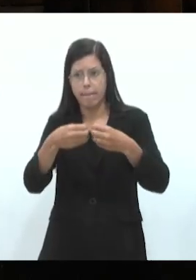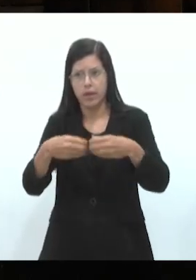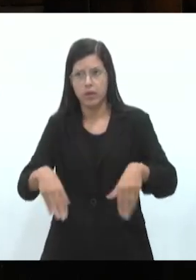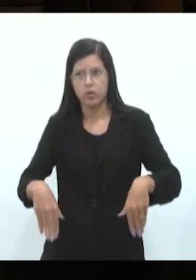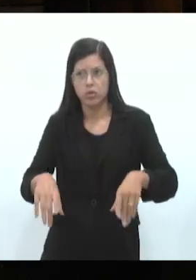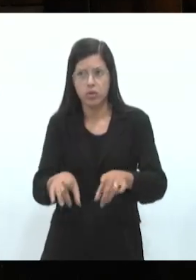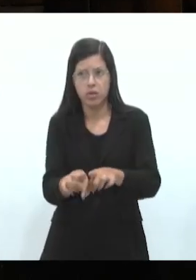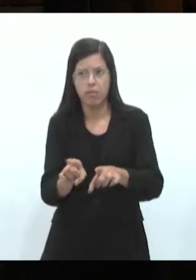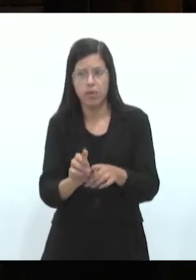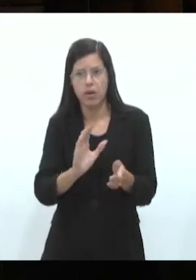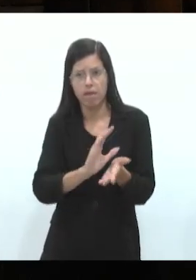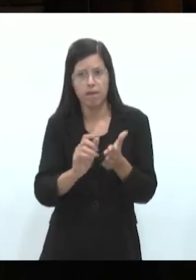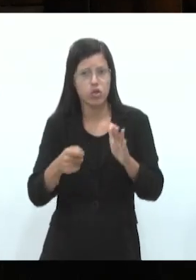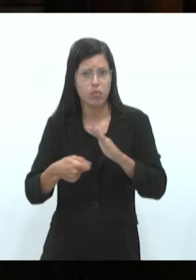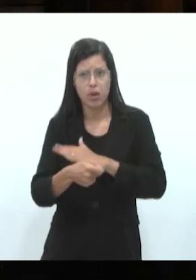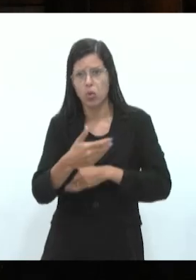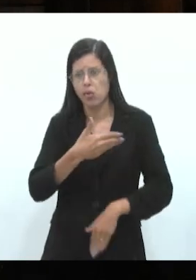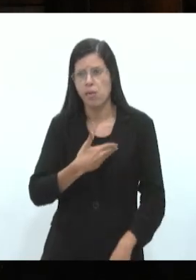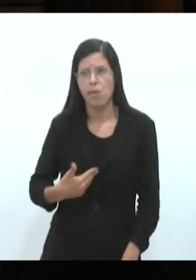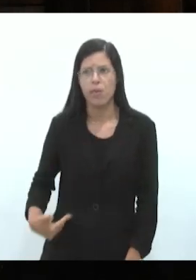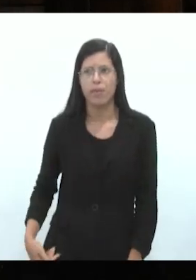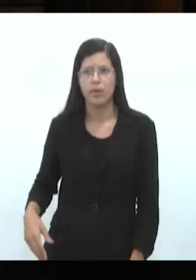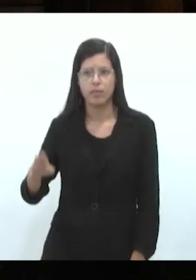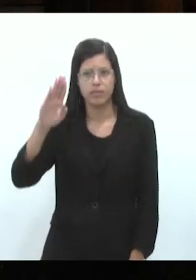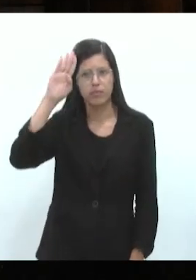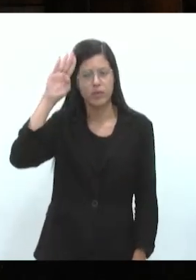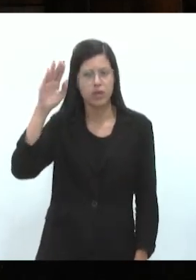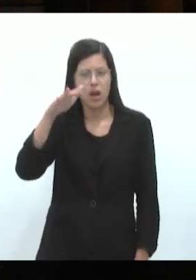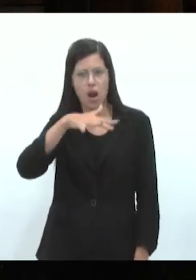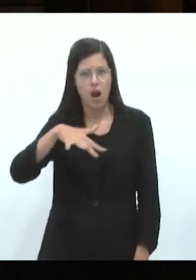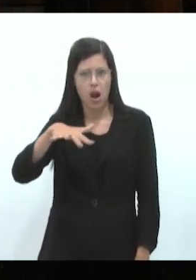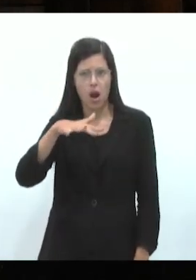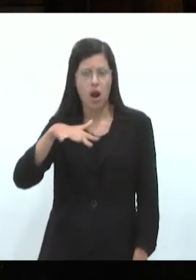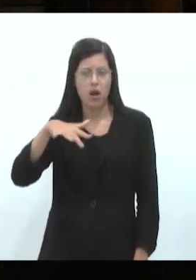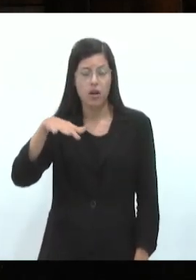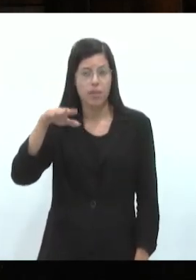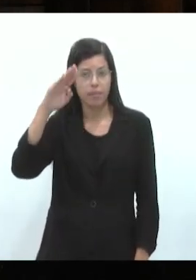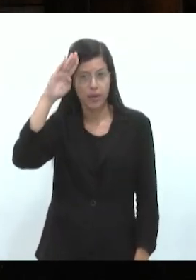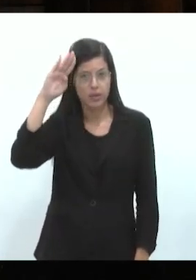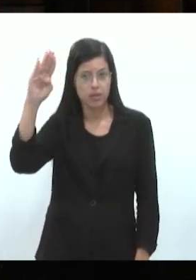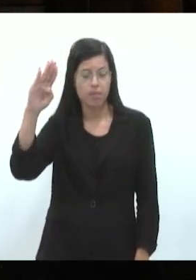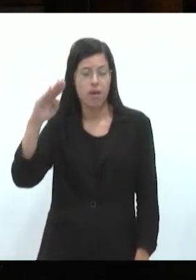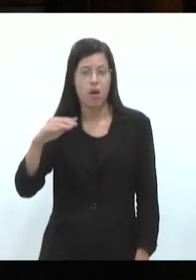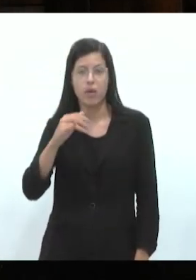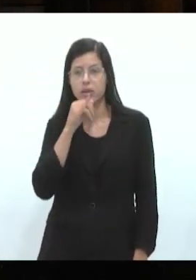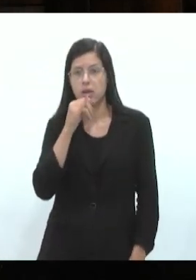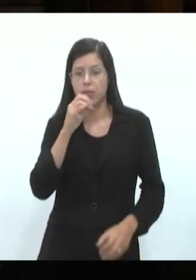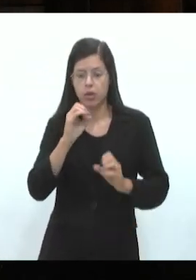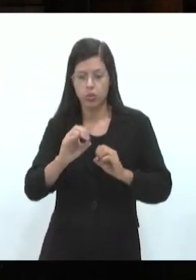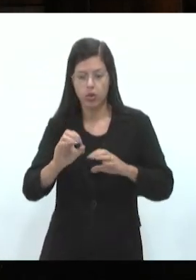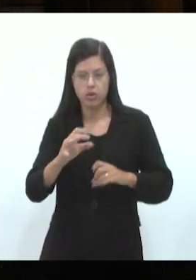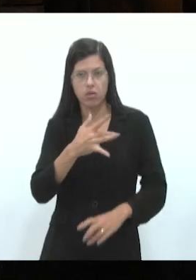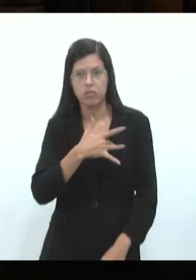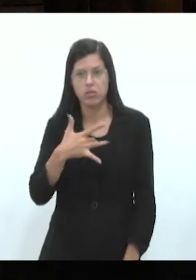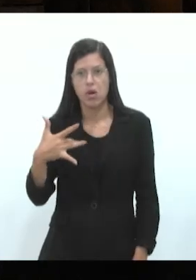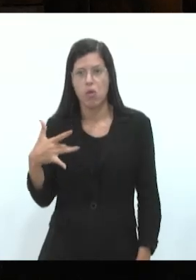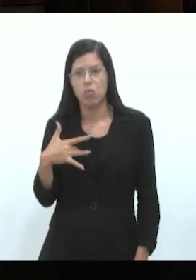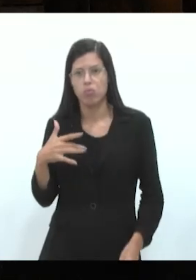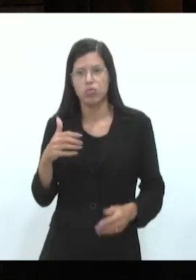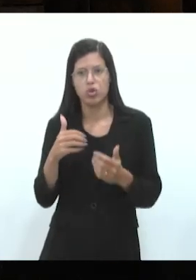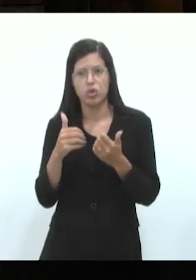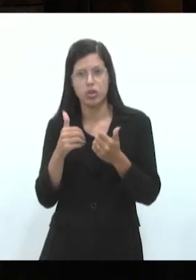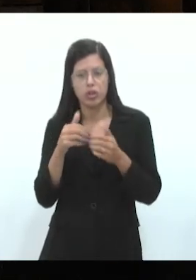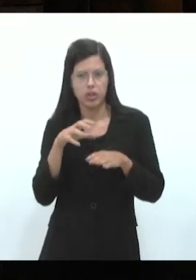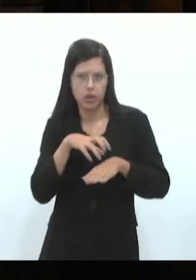os investimentos públicos, principalmente nas áreas essenciais, que são educação, saúde e